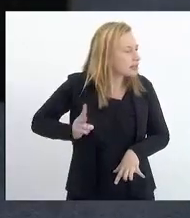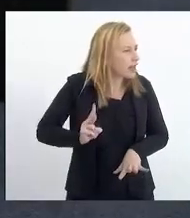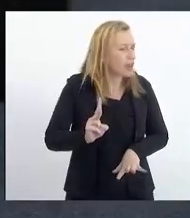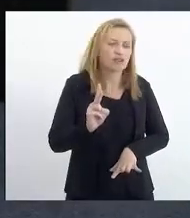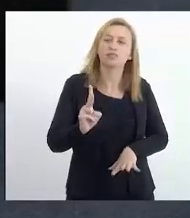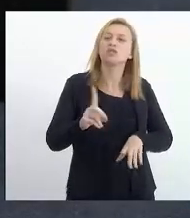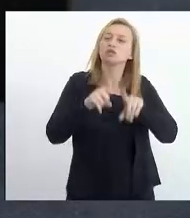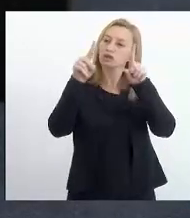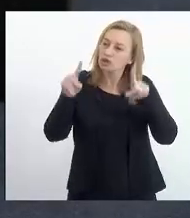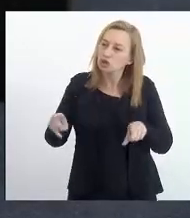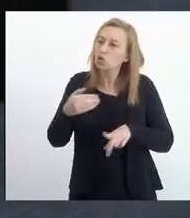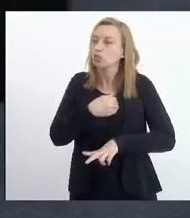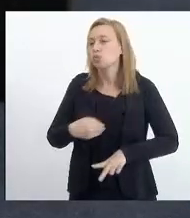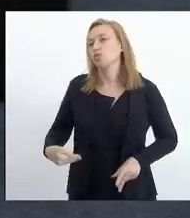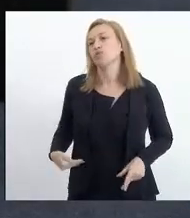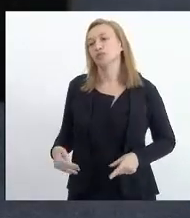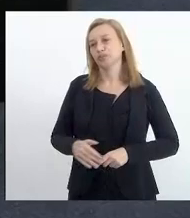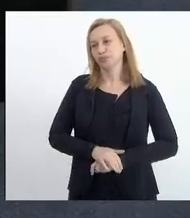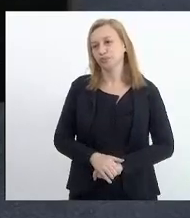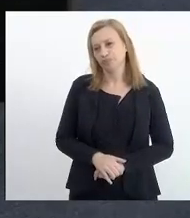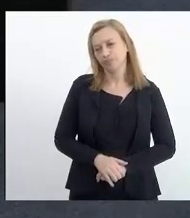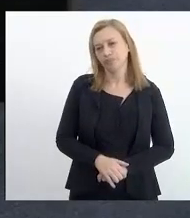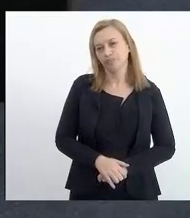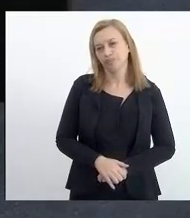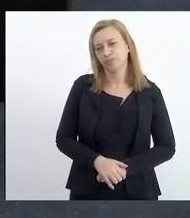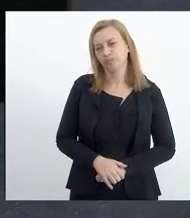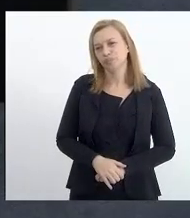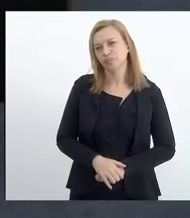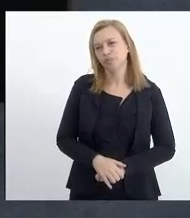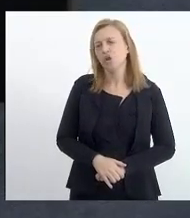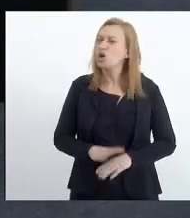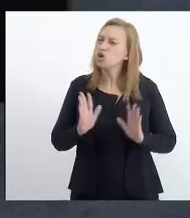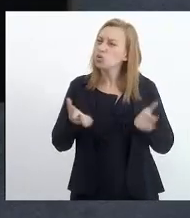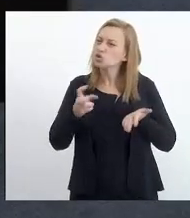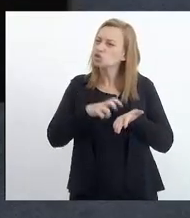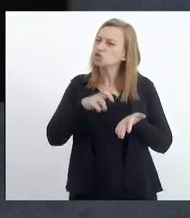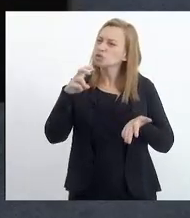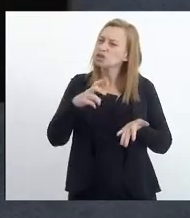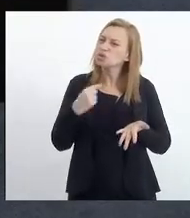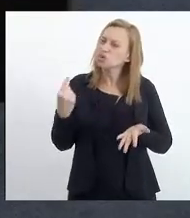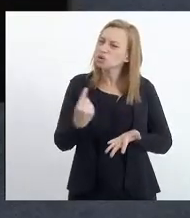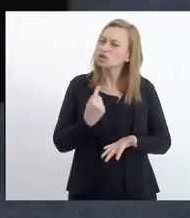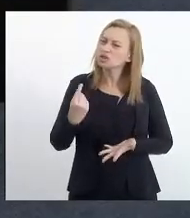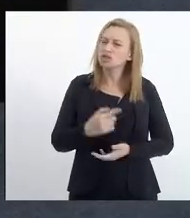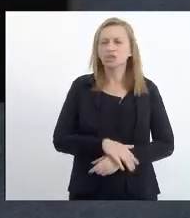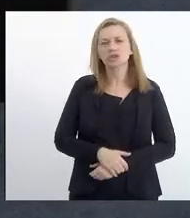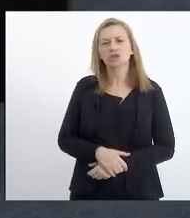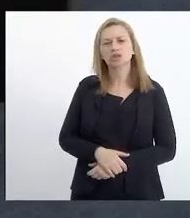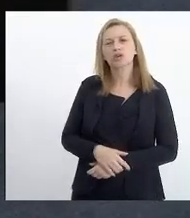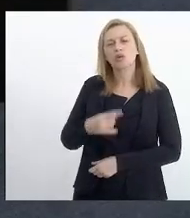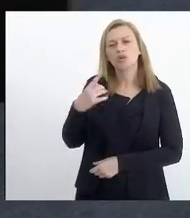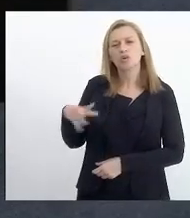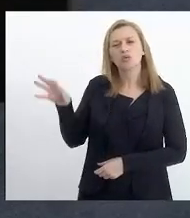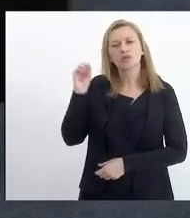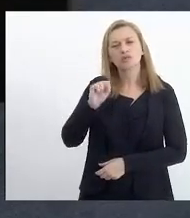o servidor público. E a gente, hoje de manhã, nós vimos o